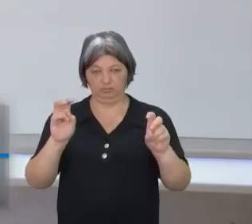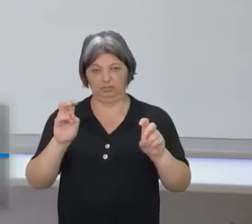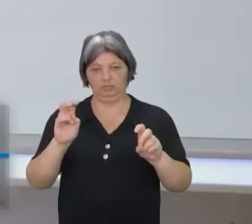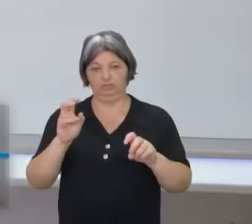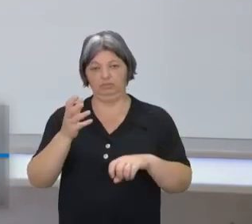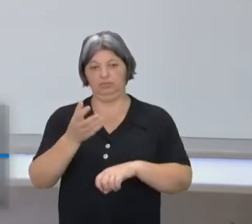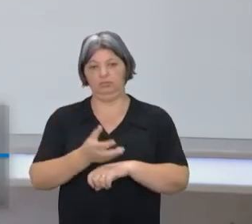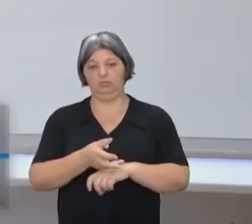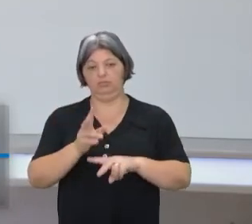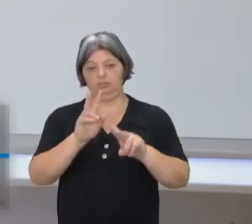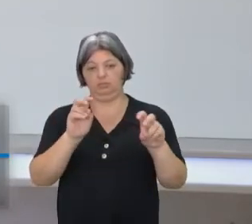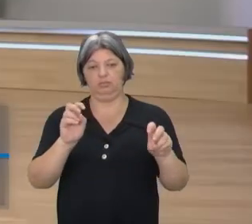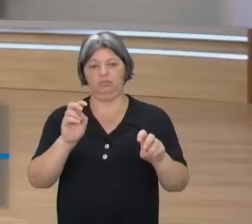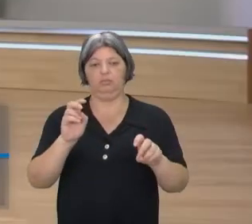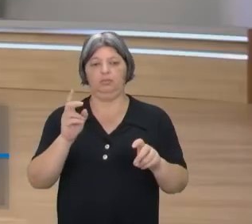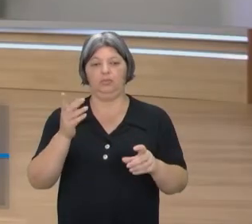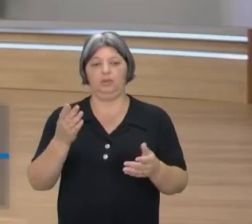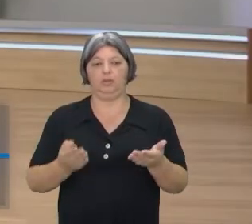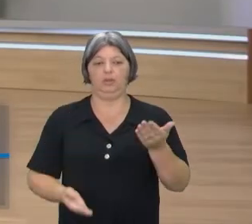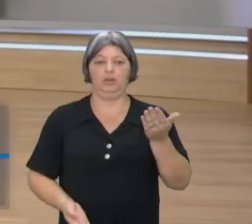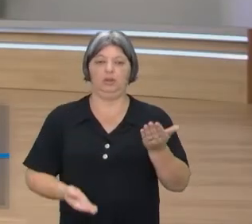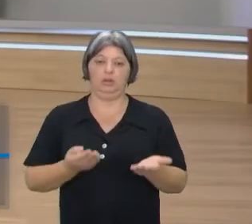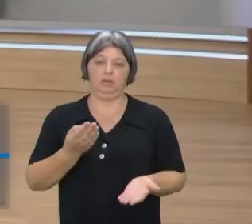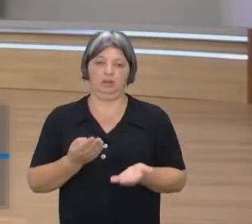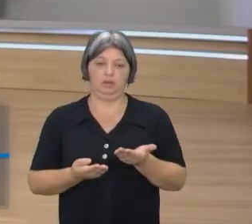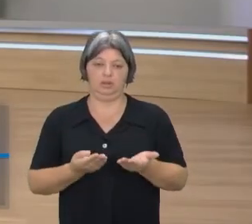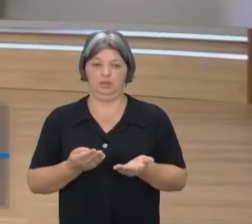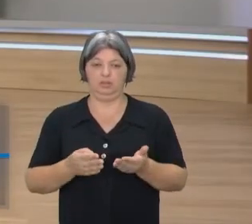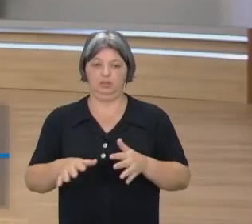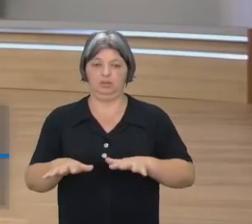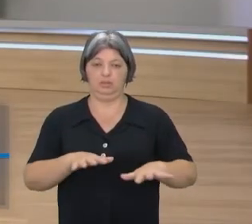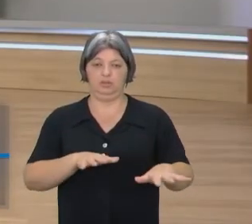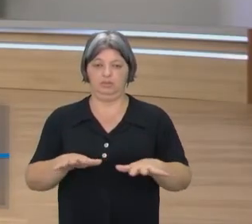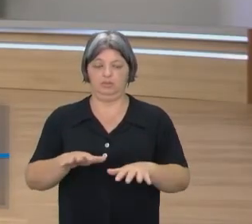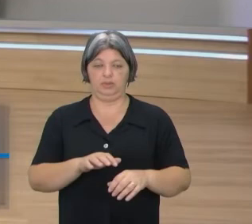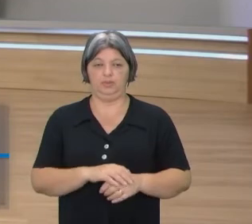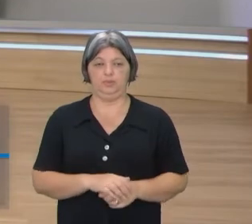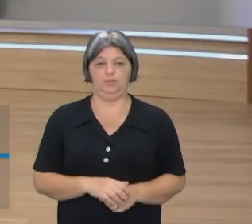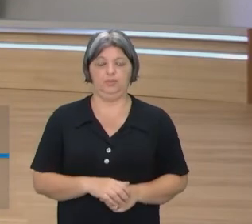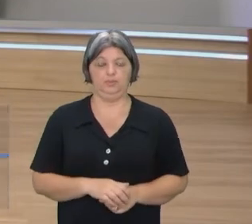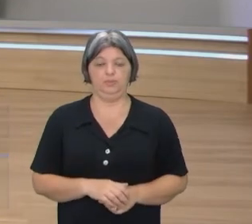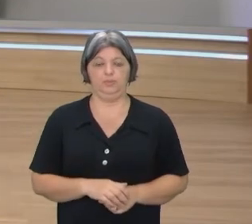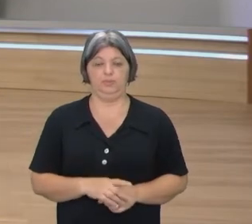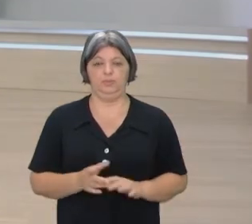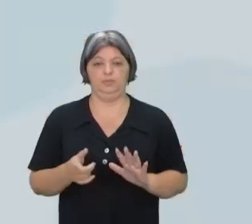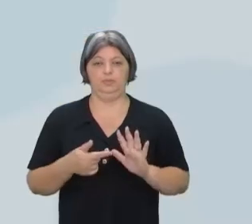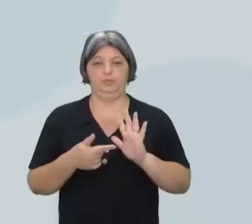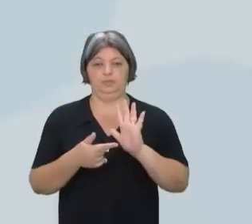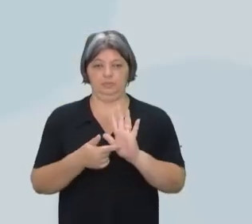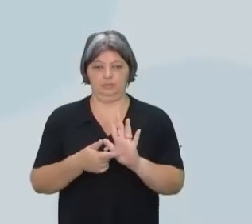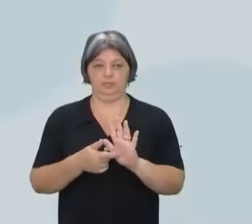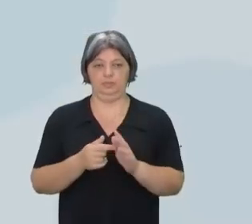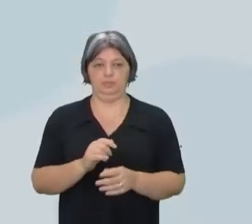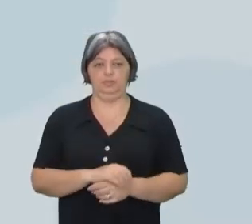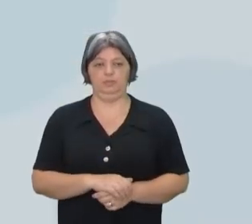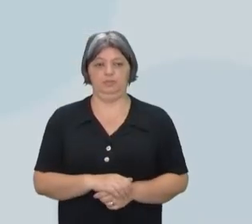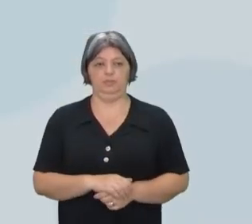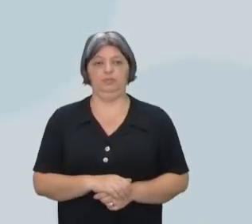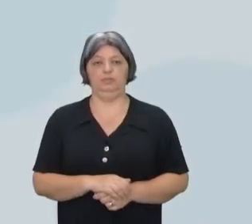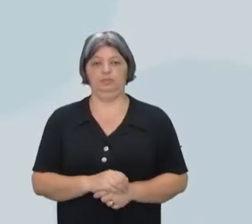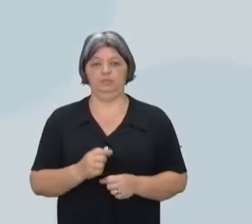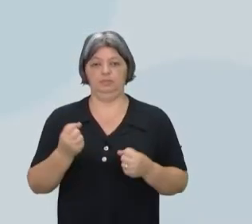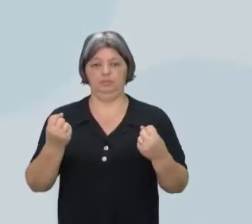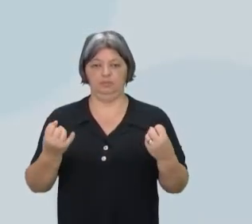componente equilíbrio em movimento. Pessoal, aí eu apresento para vocês a definição, né, como já foi falado,